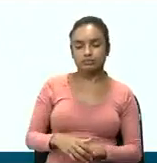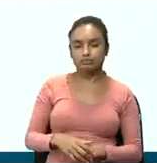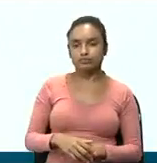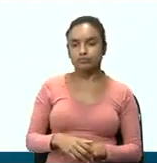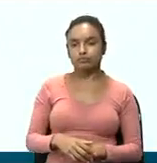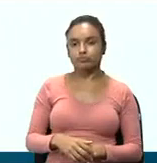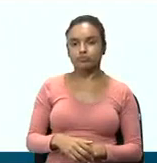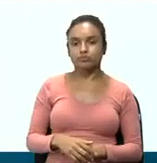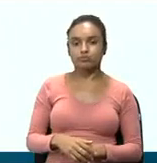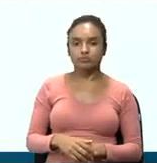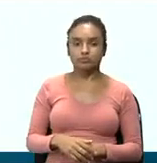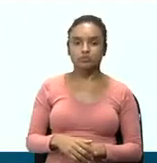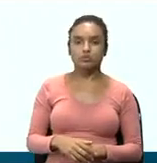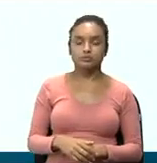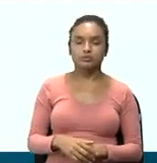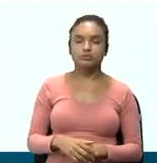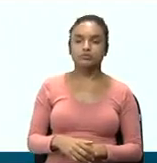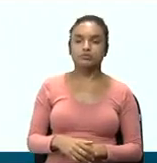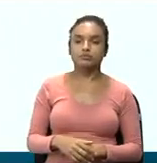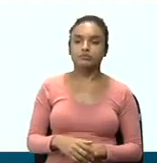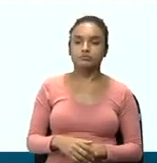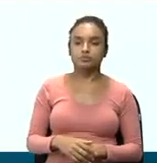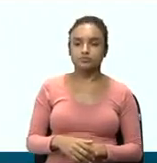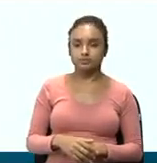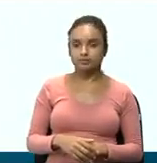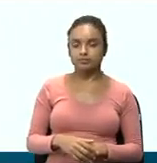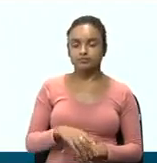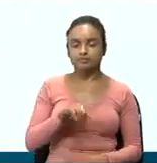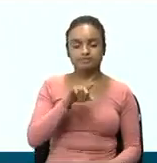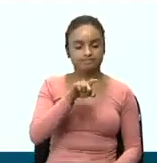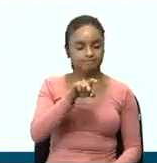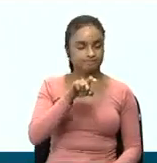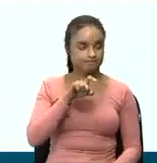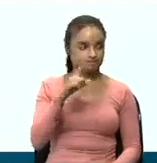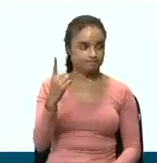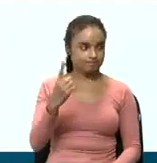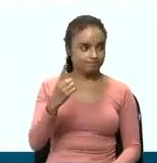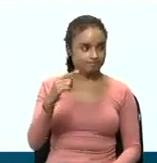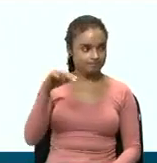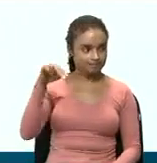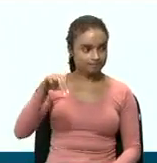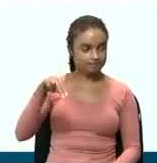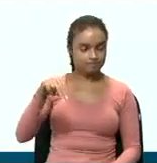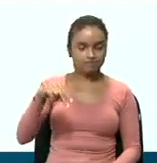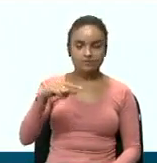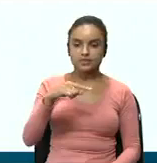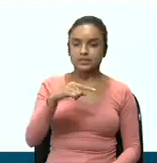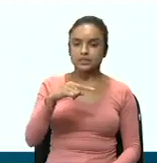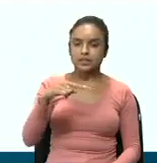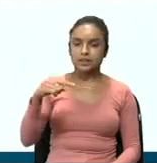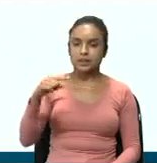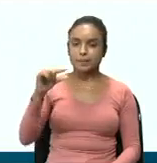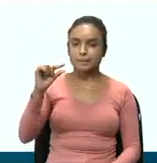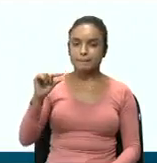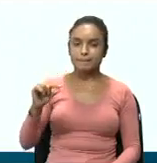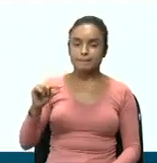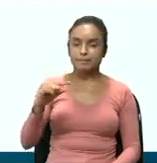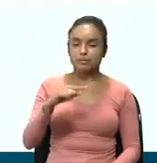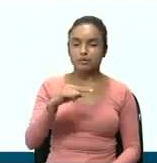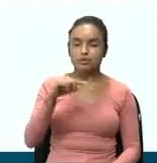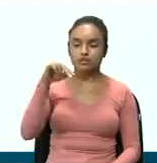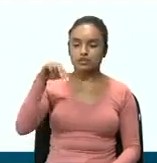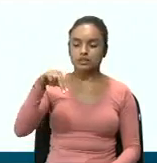então, em x1 sendo n, e n é menor que n mais 1. Porque